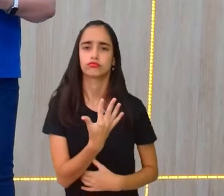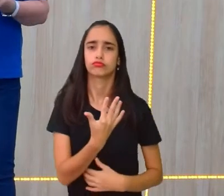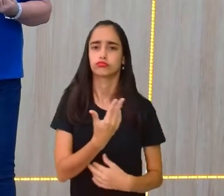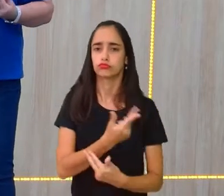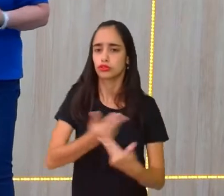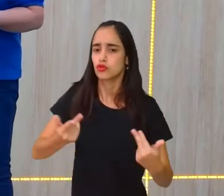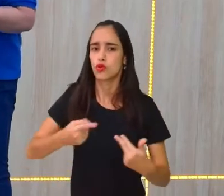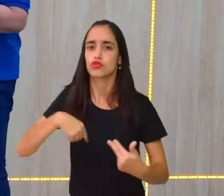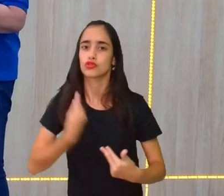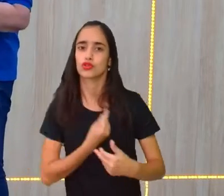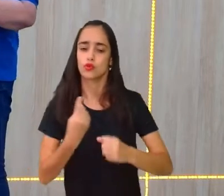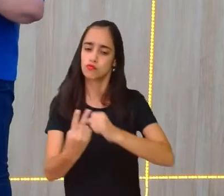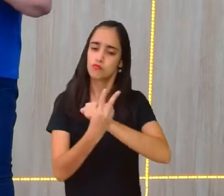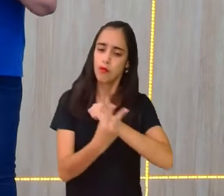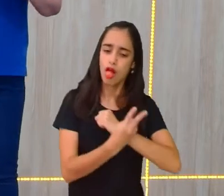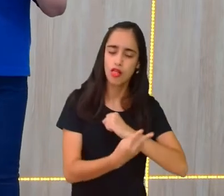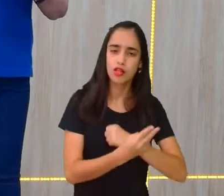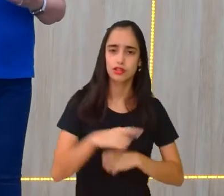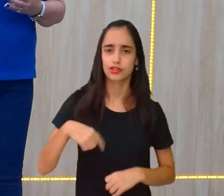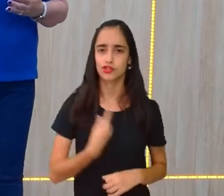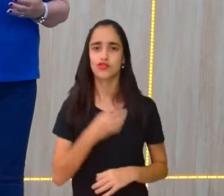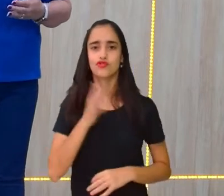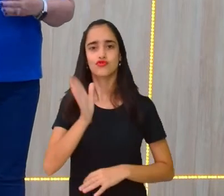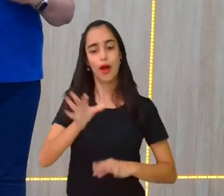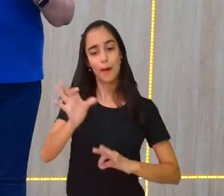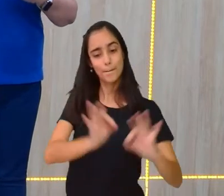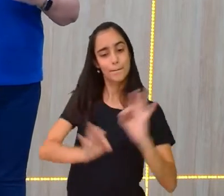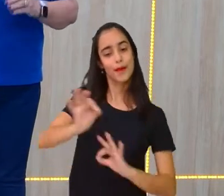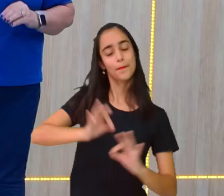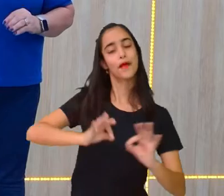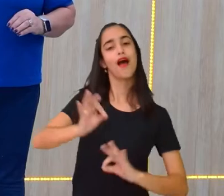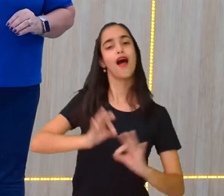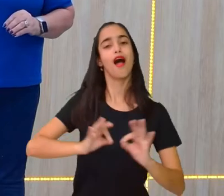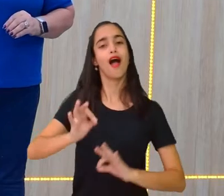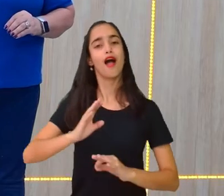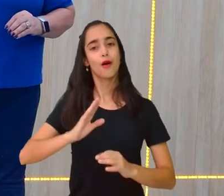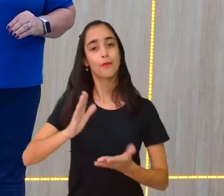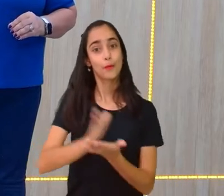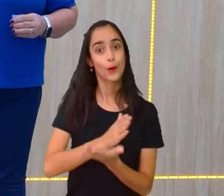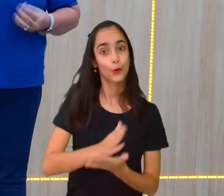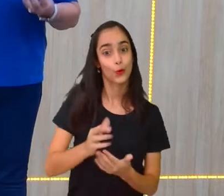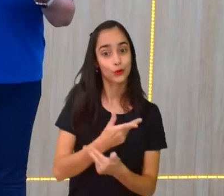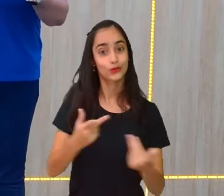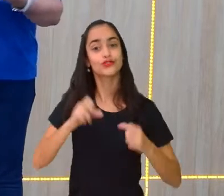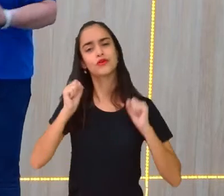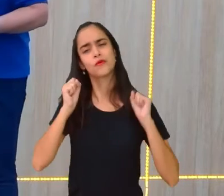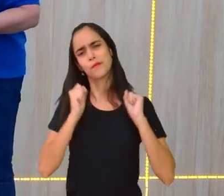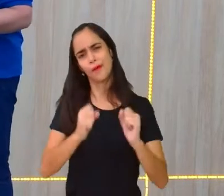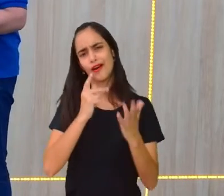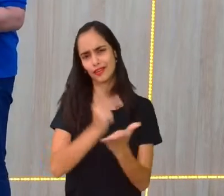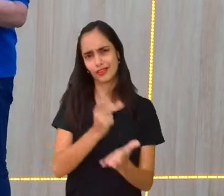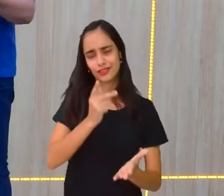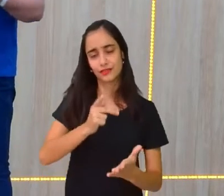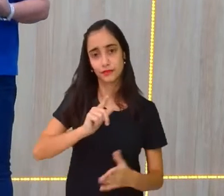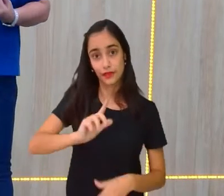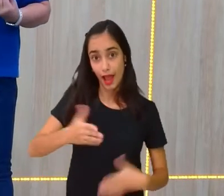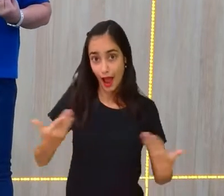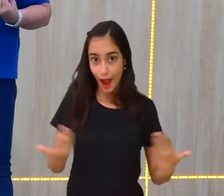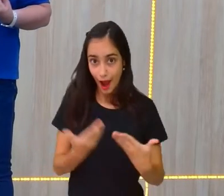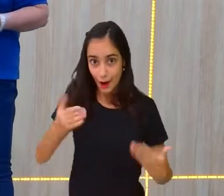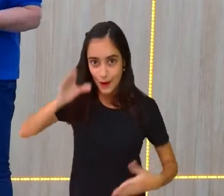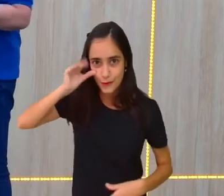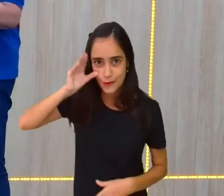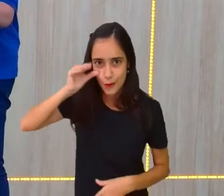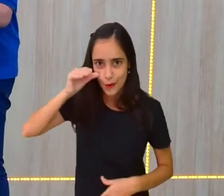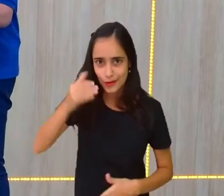estar prontos para alguns invasores que podem acontecer. E uma curiosidade, não sei se vocês